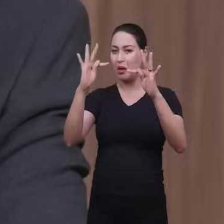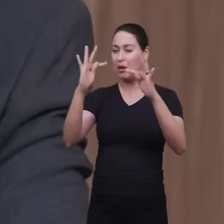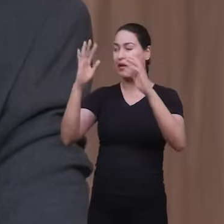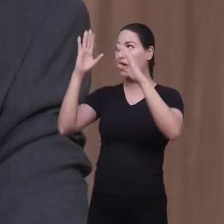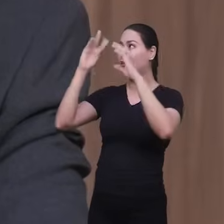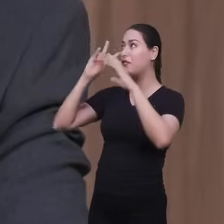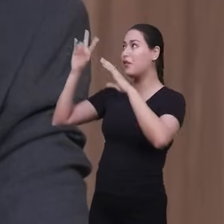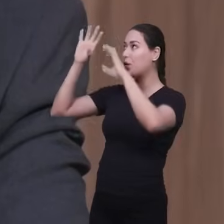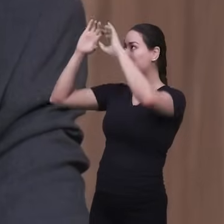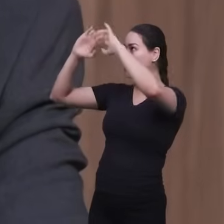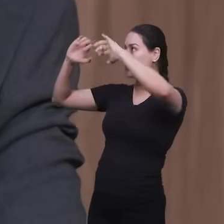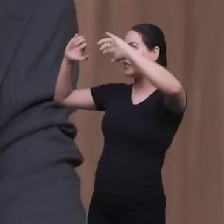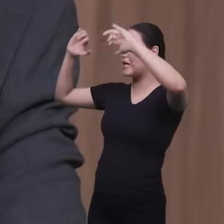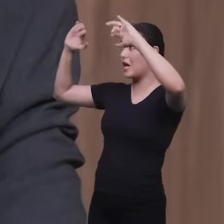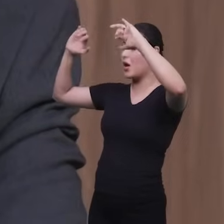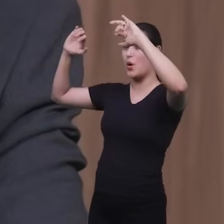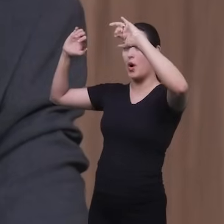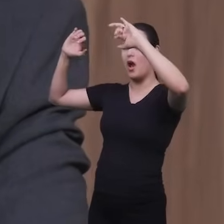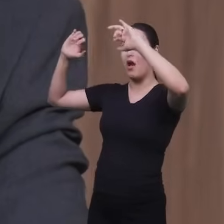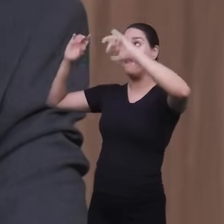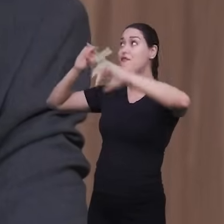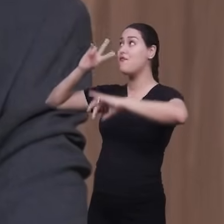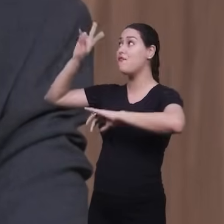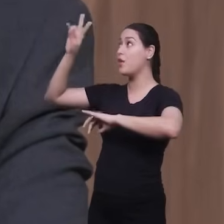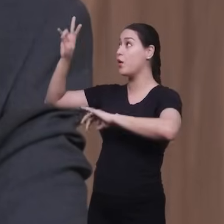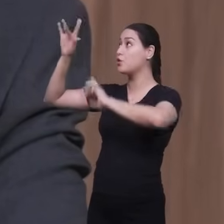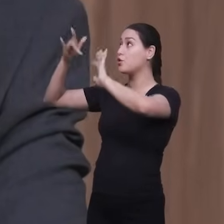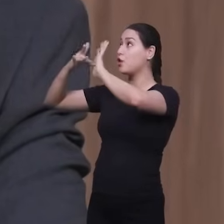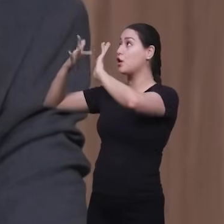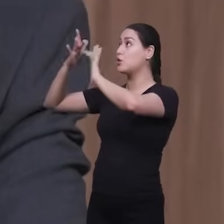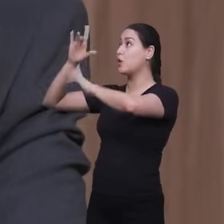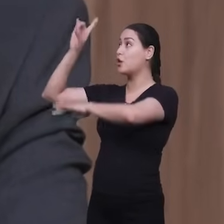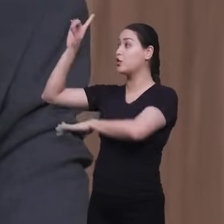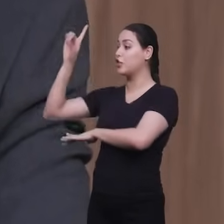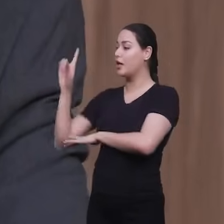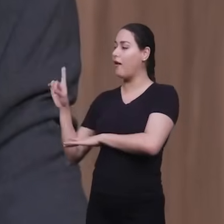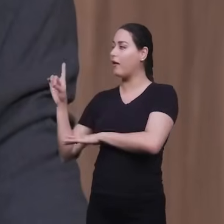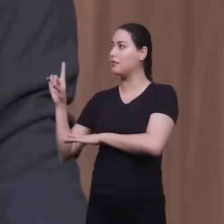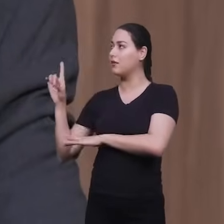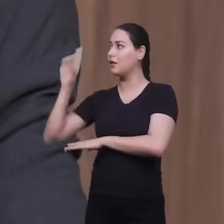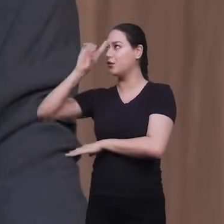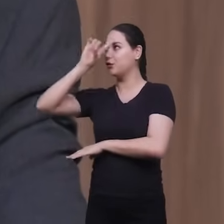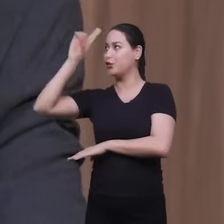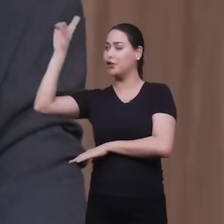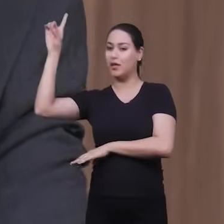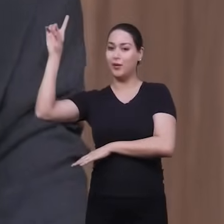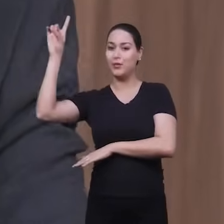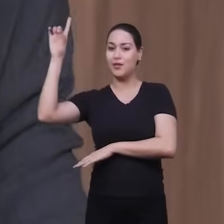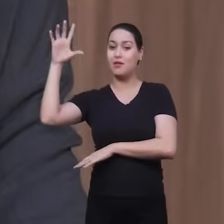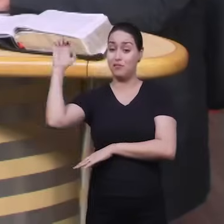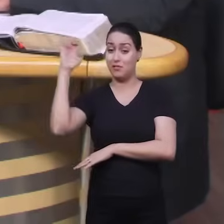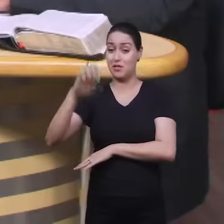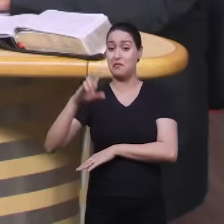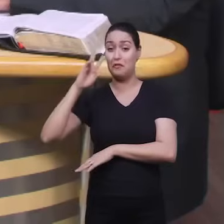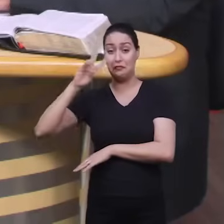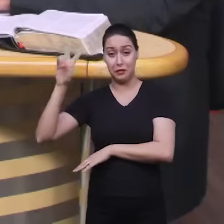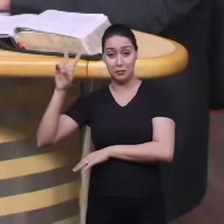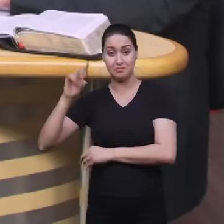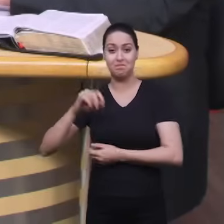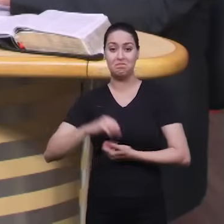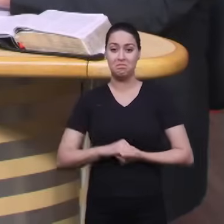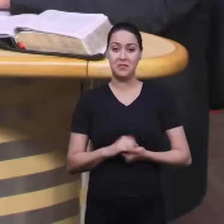ele viu o céu aberto ele viu o senhor à direita de Deus quer dizer a importância que o Alexandre o Brasil tá falando